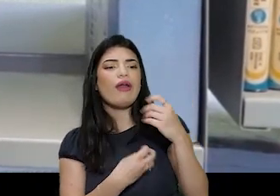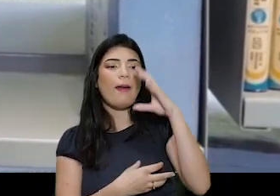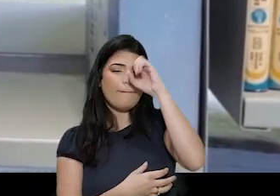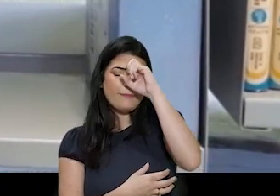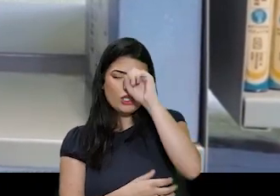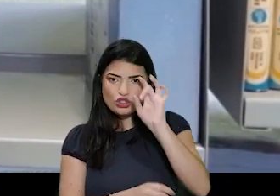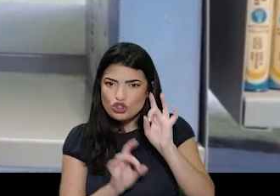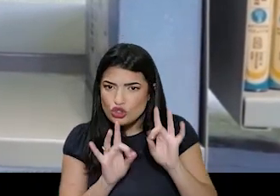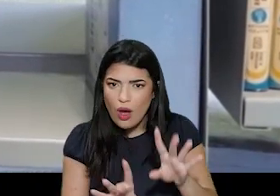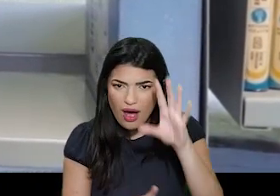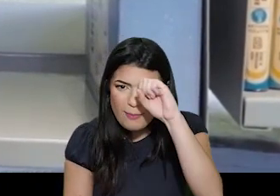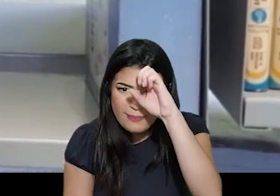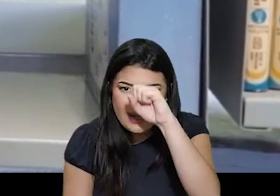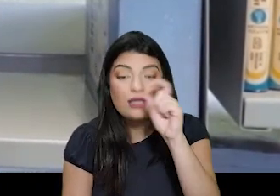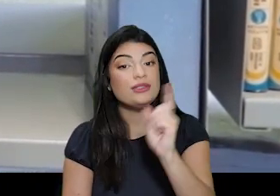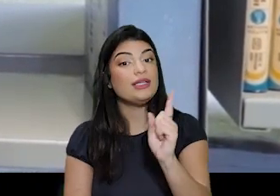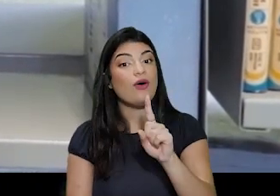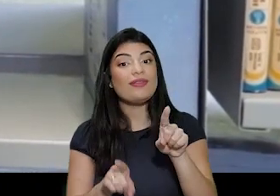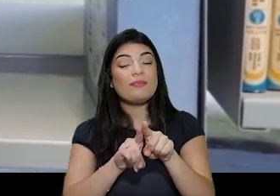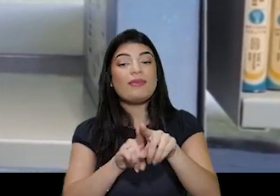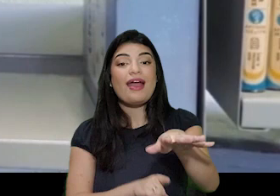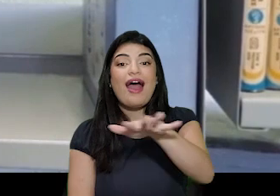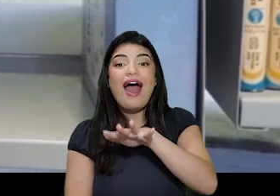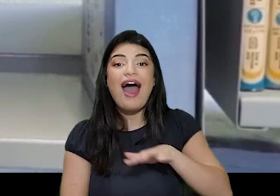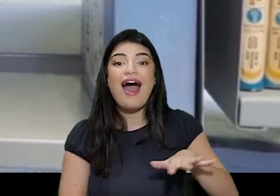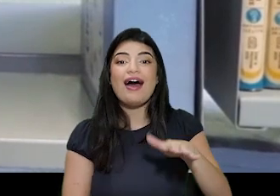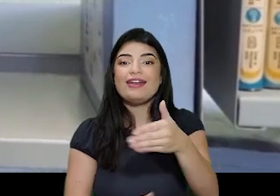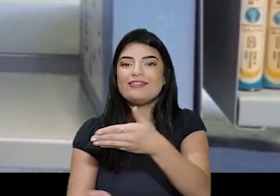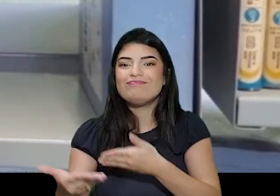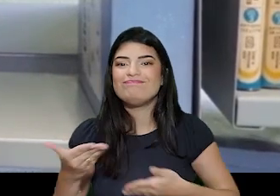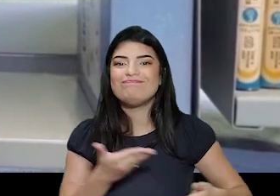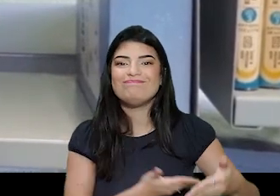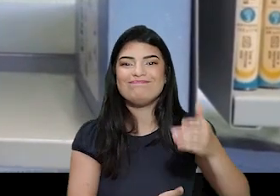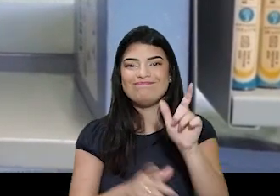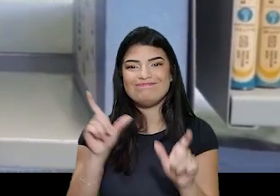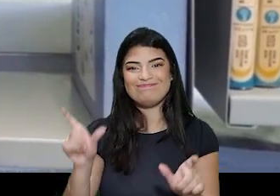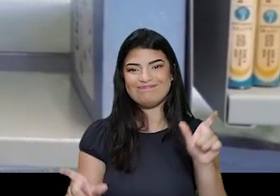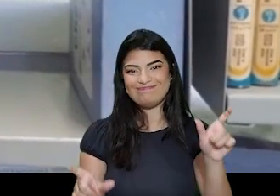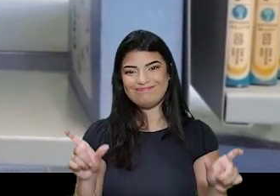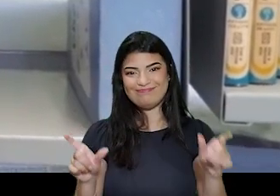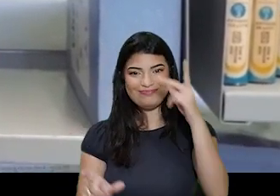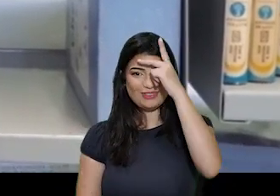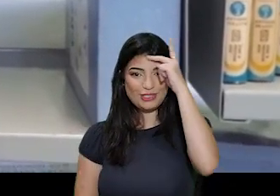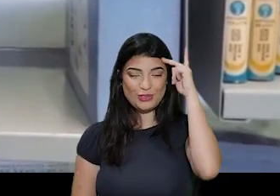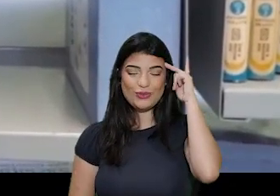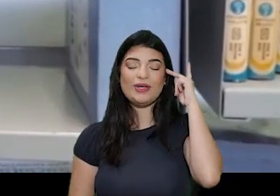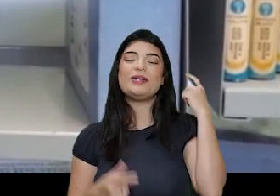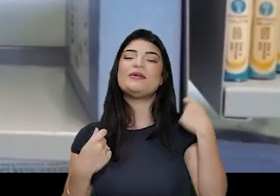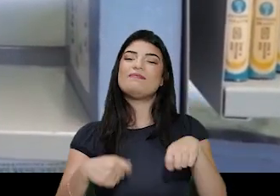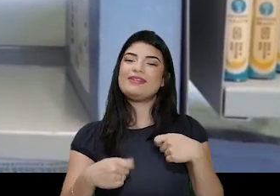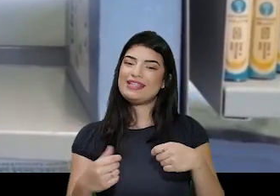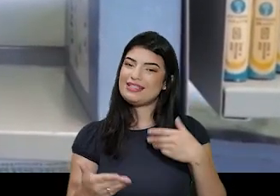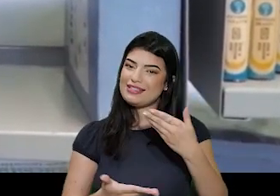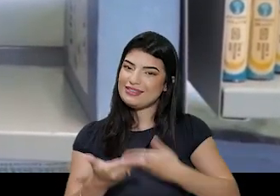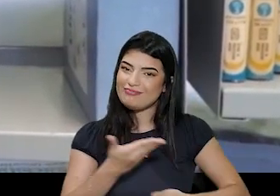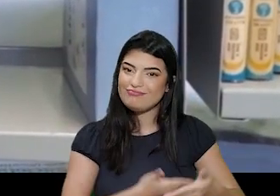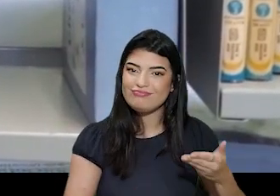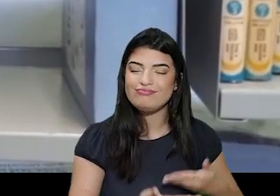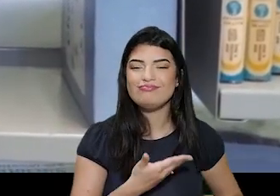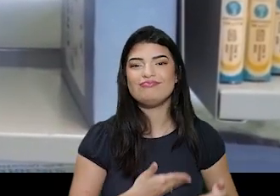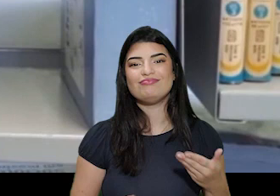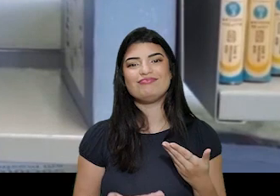nos proporcionam, mas também é o ambiente que a gente trabalha as nossas relações interpessoais, que a gente